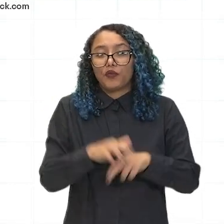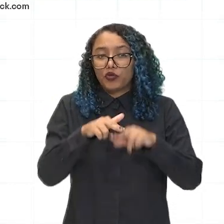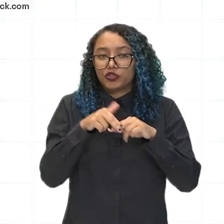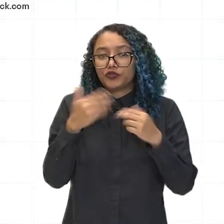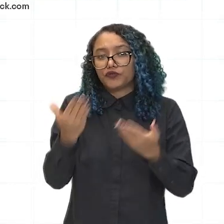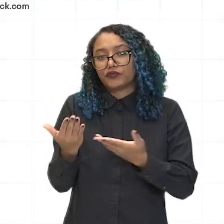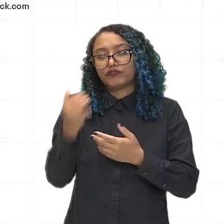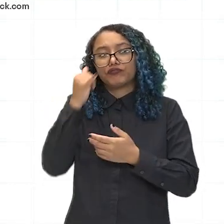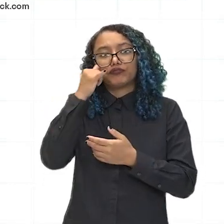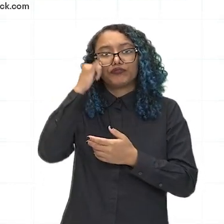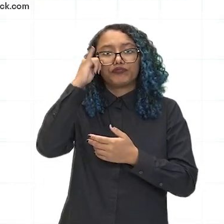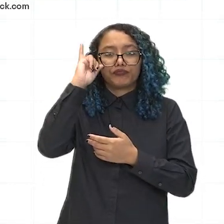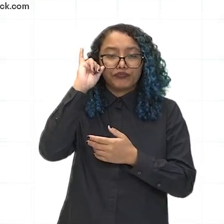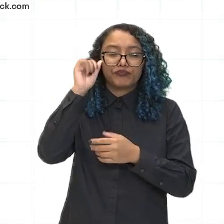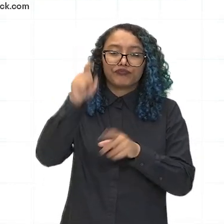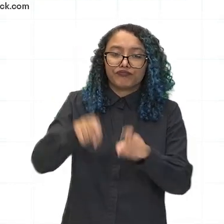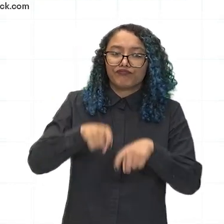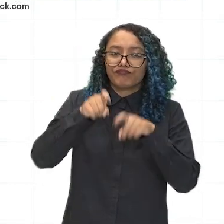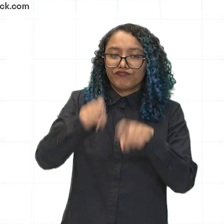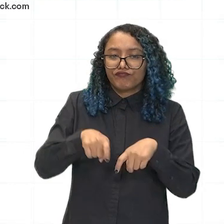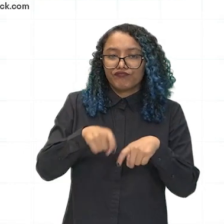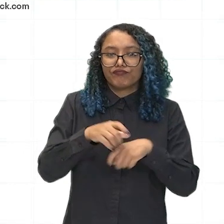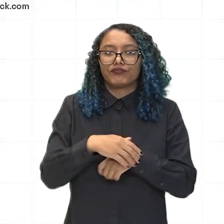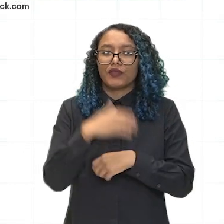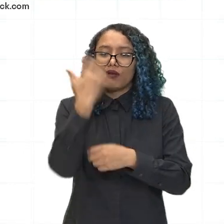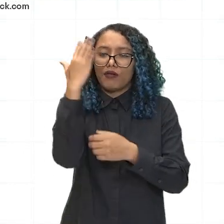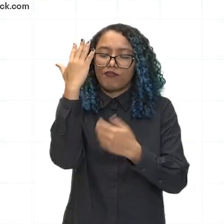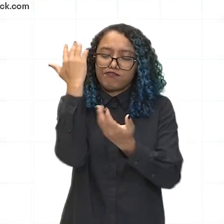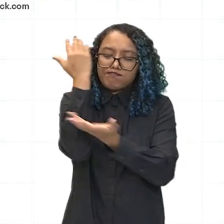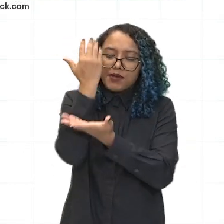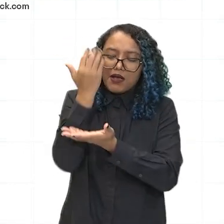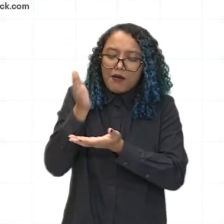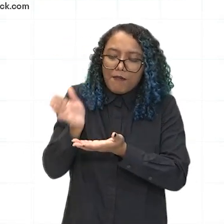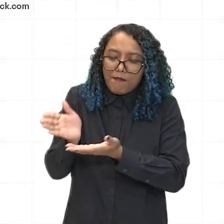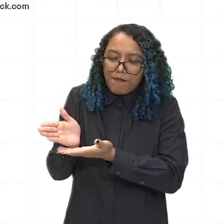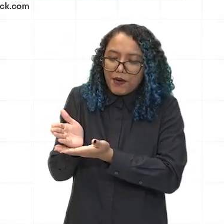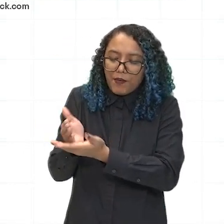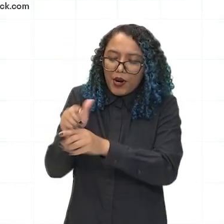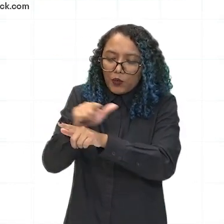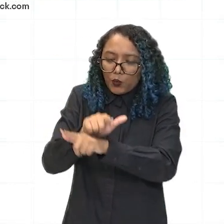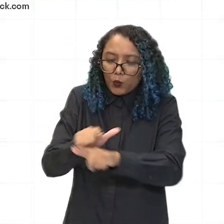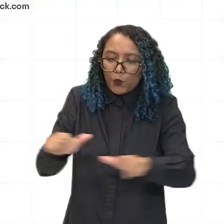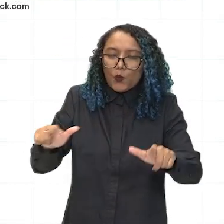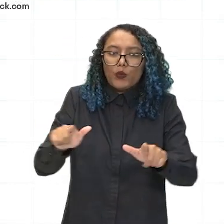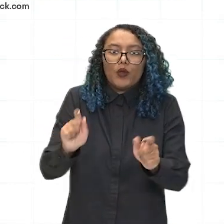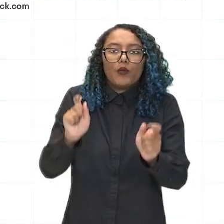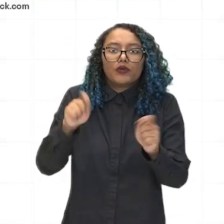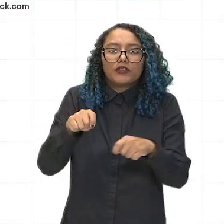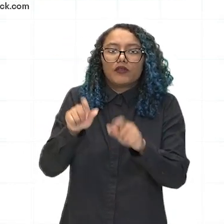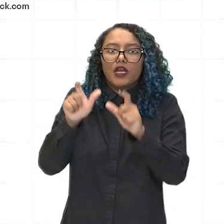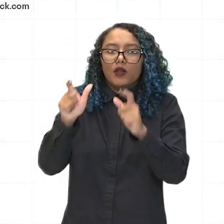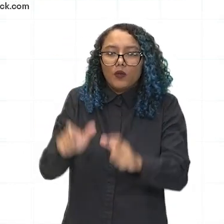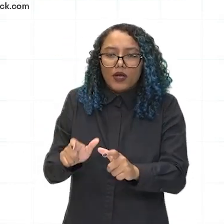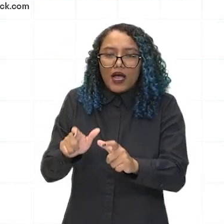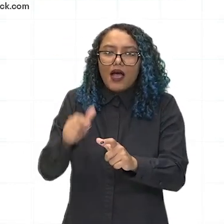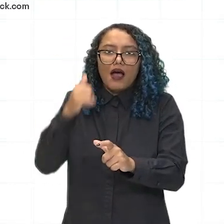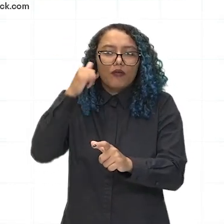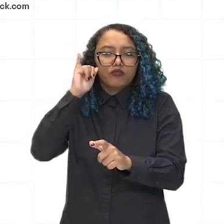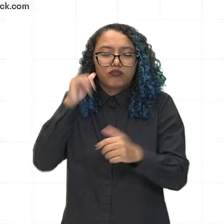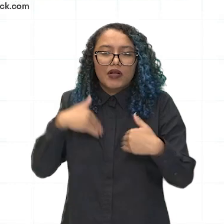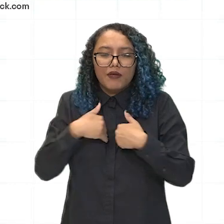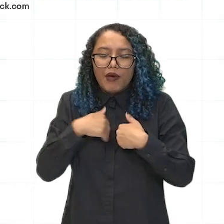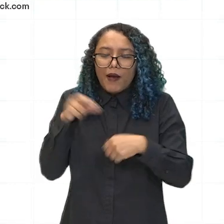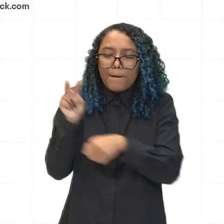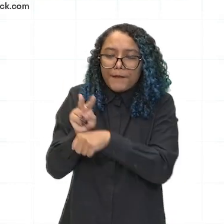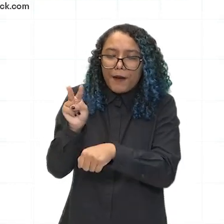né? Desmatar, desflorestar para poder abrir mais campos de criação de animais, a